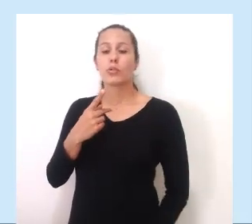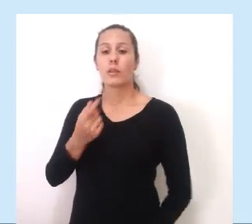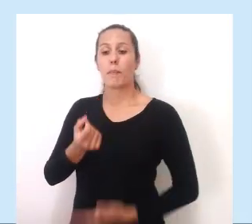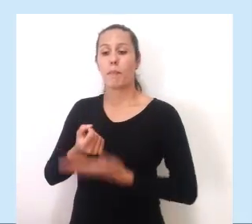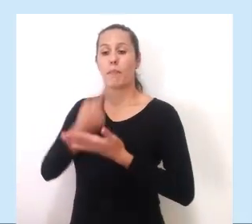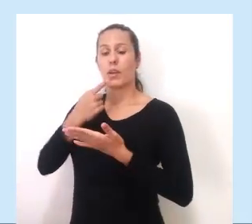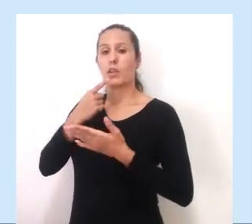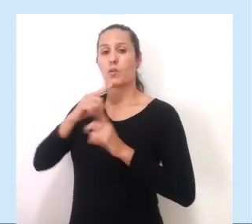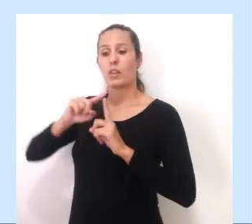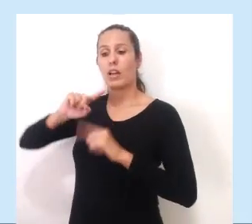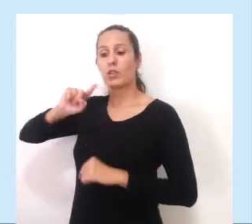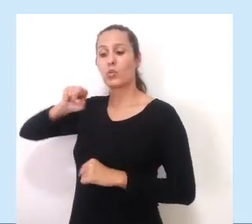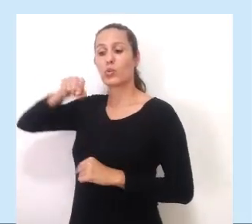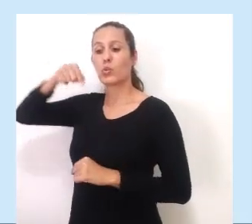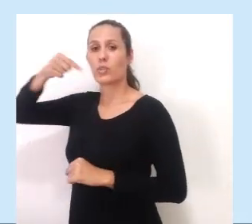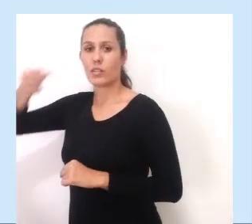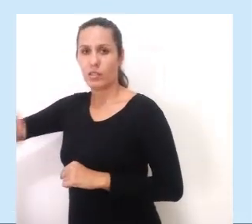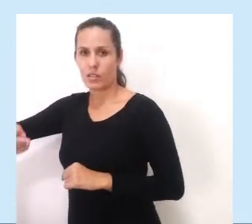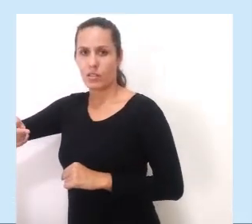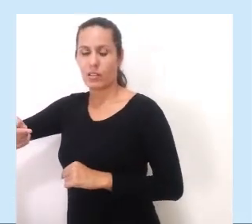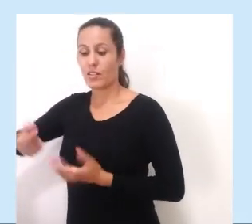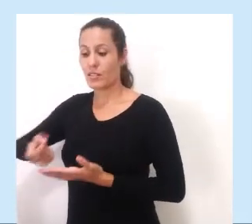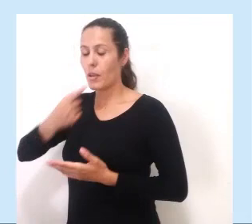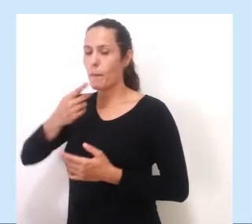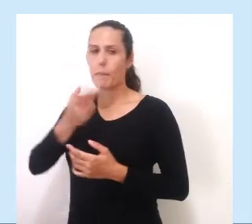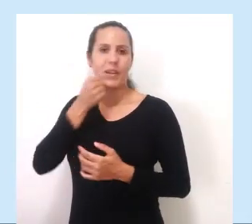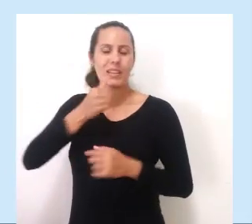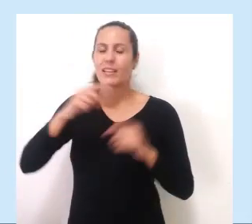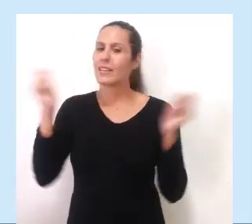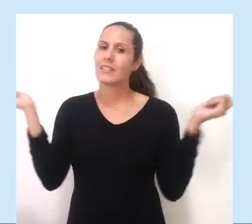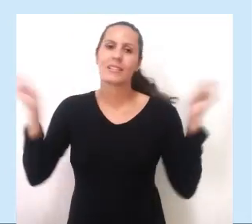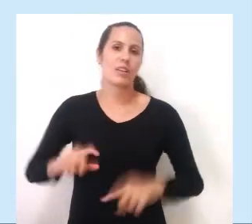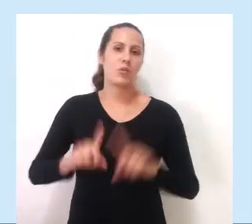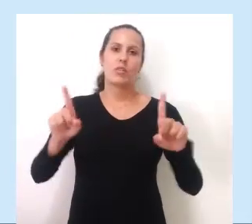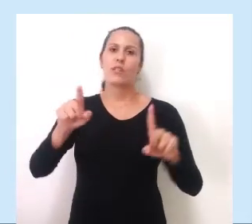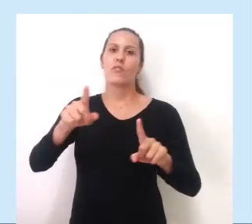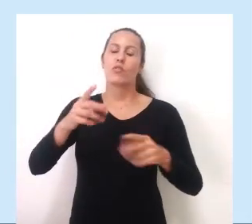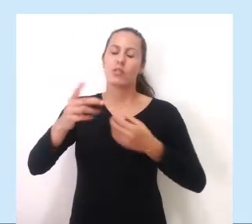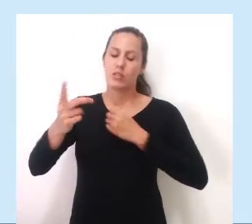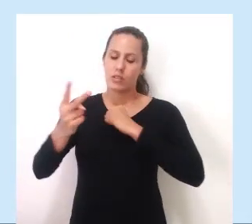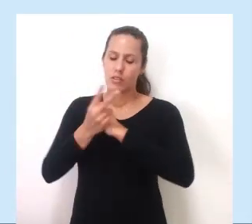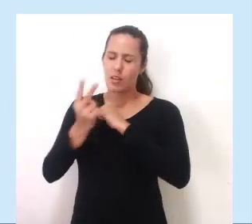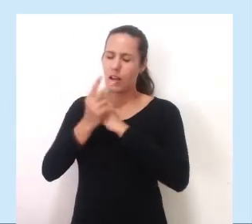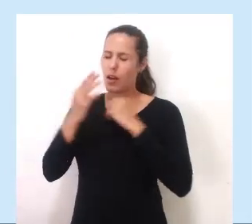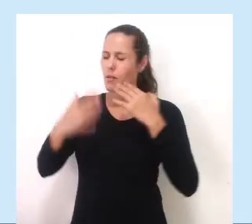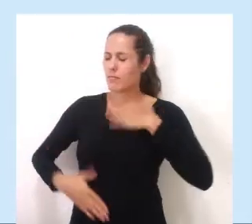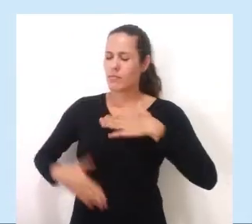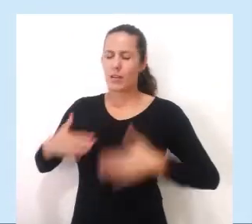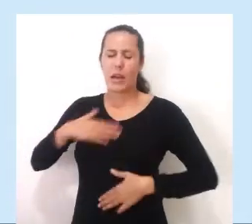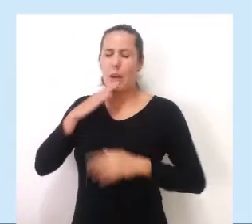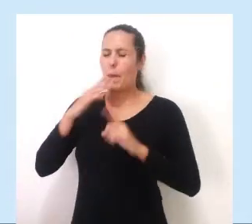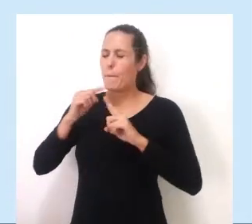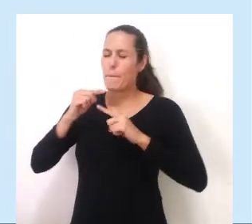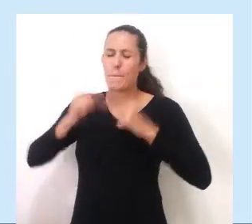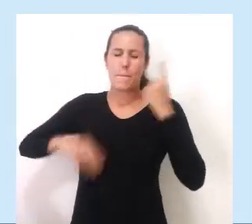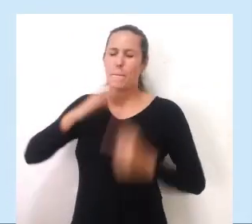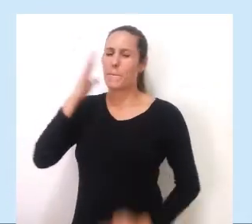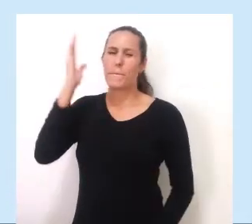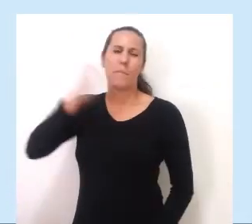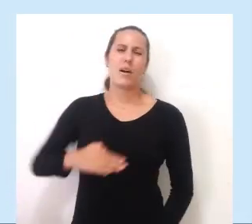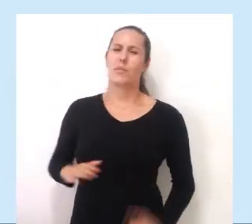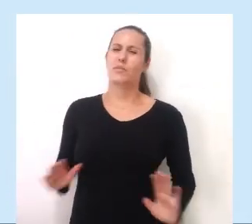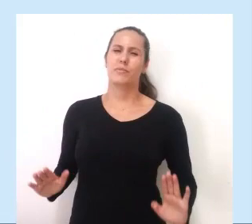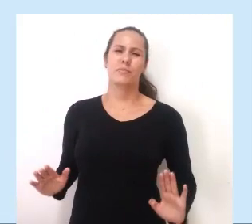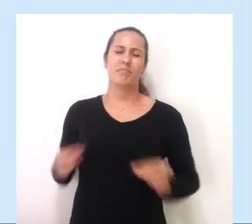dia seguinte em uso contínuo. Não dá, meninas, não dá. Vocês estão fazendo um mal imenso